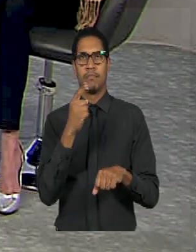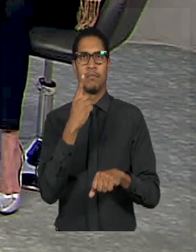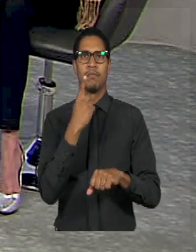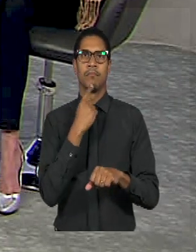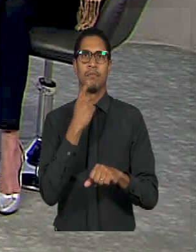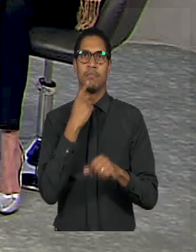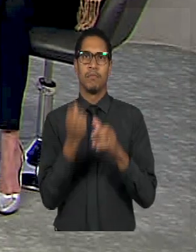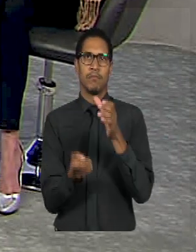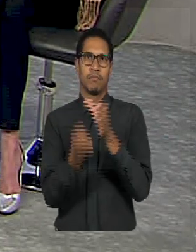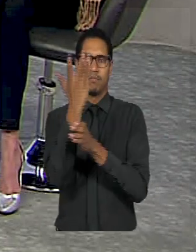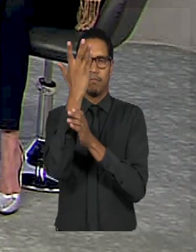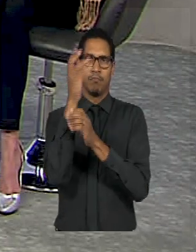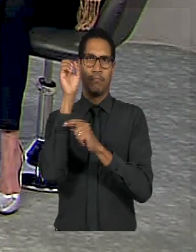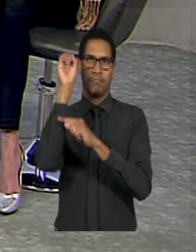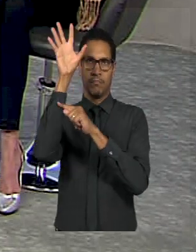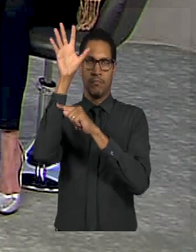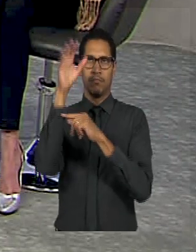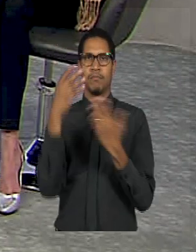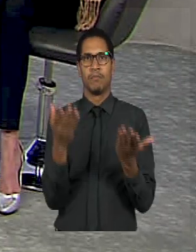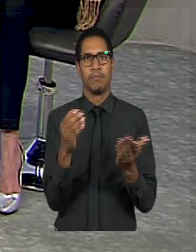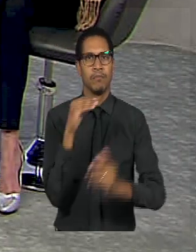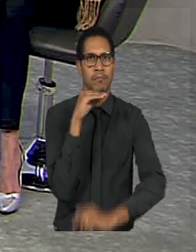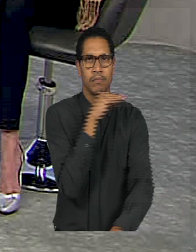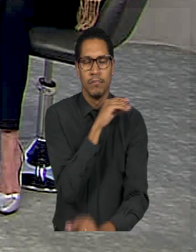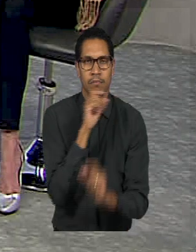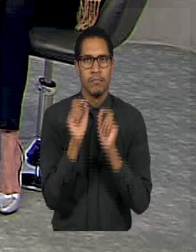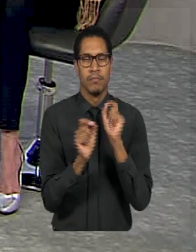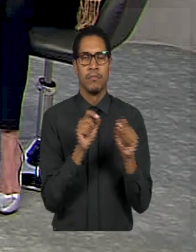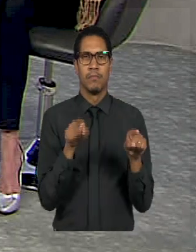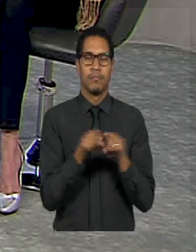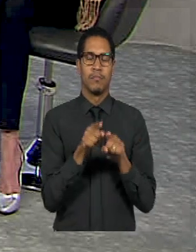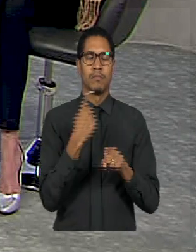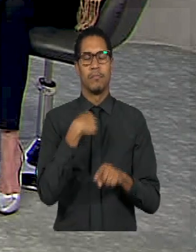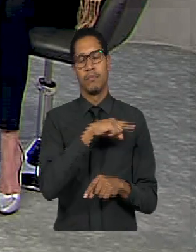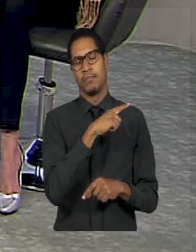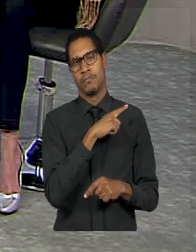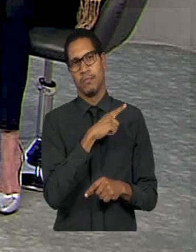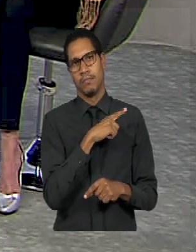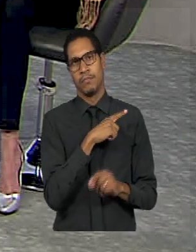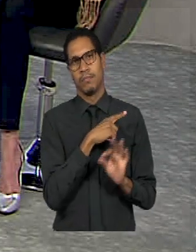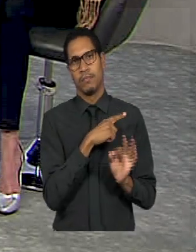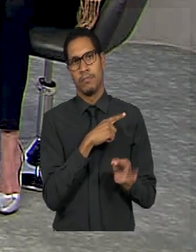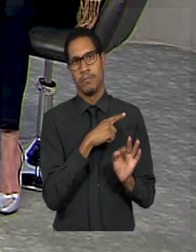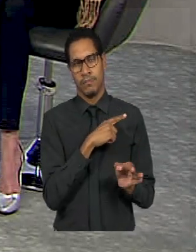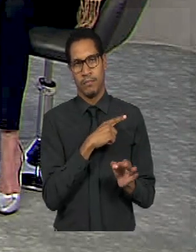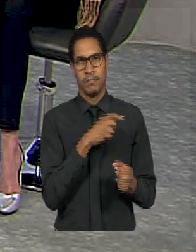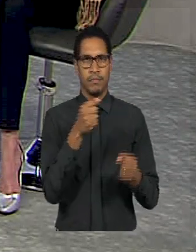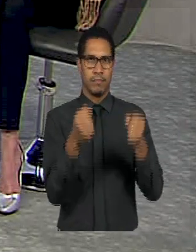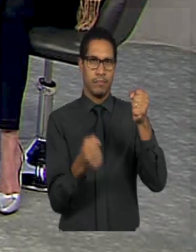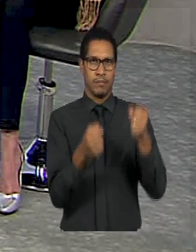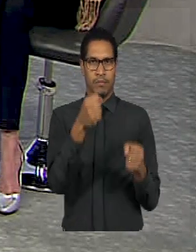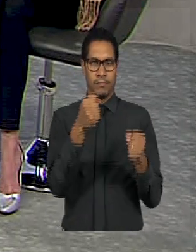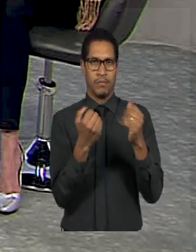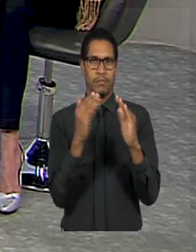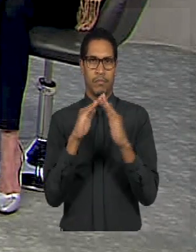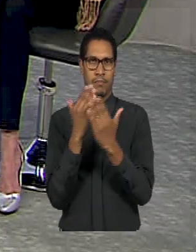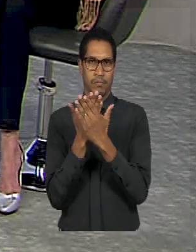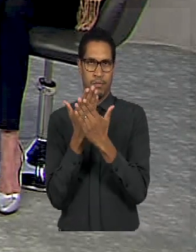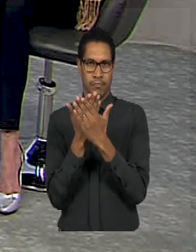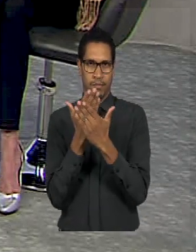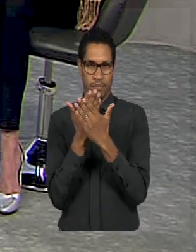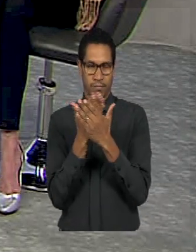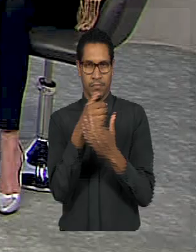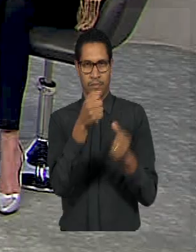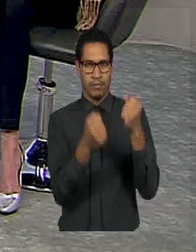vermelho entrou. É óbvio que quando nós estamos na autoescola, quando nós vamos tirar a